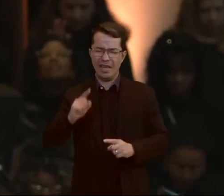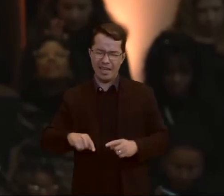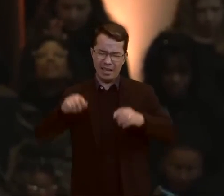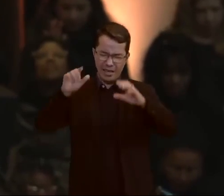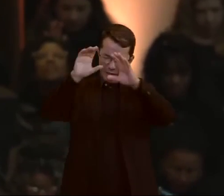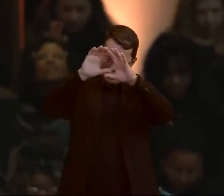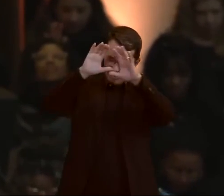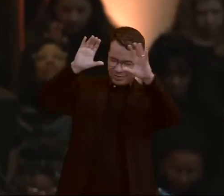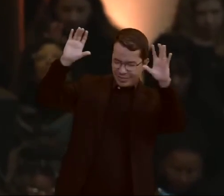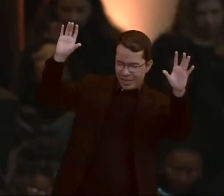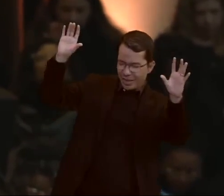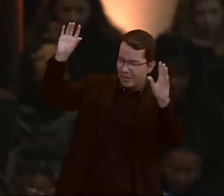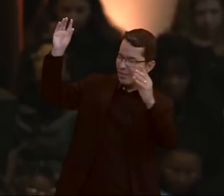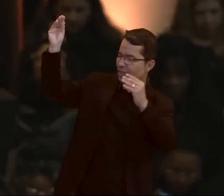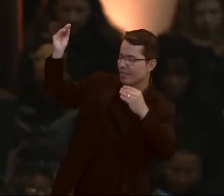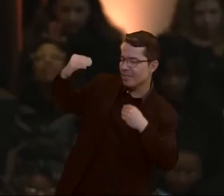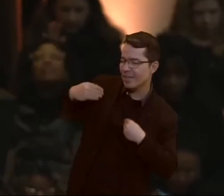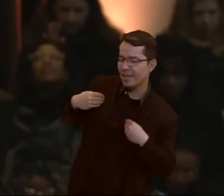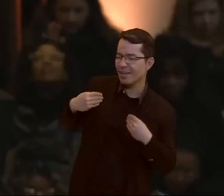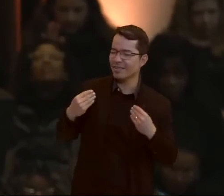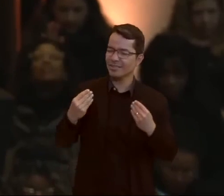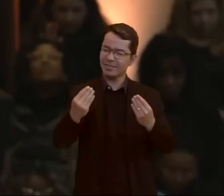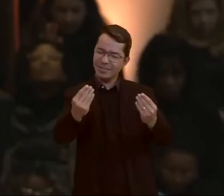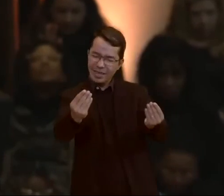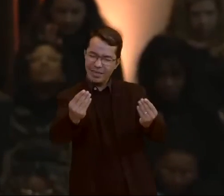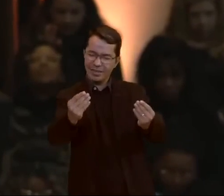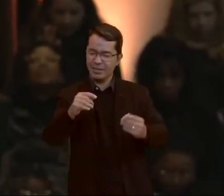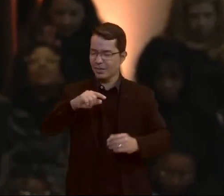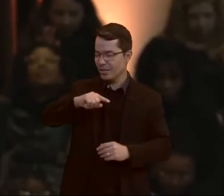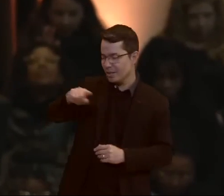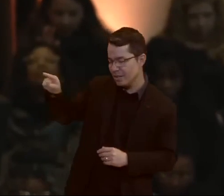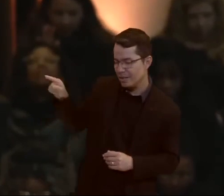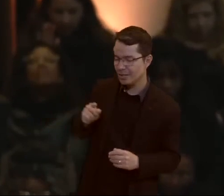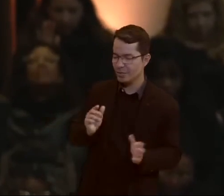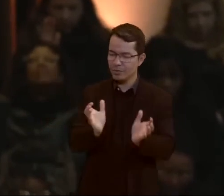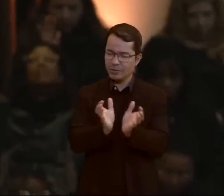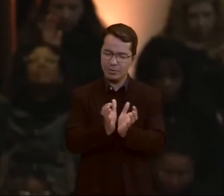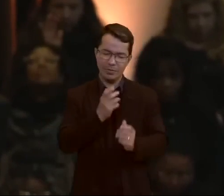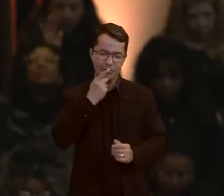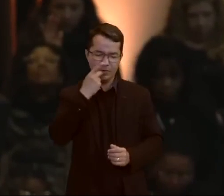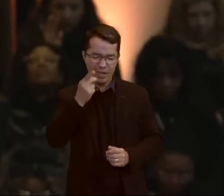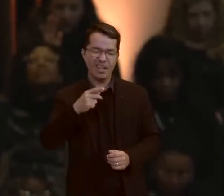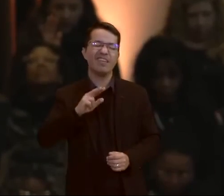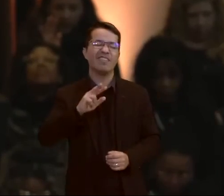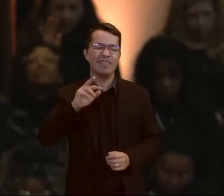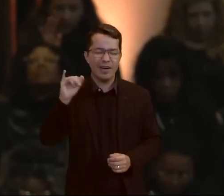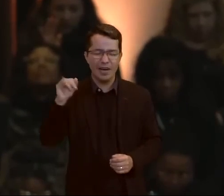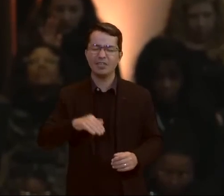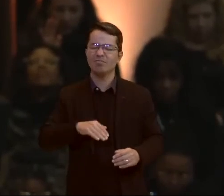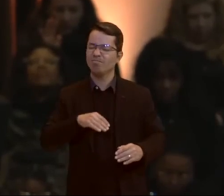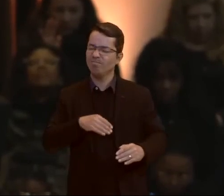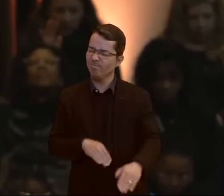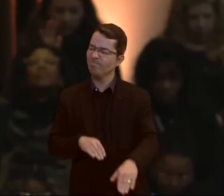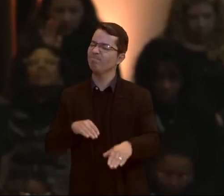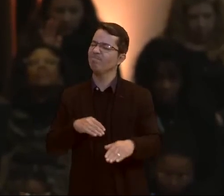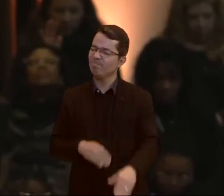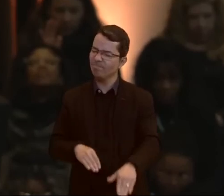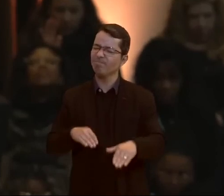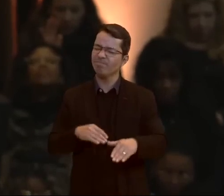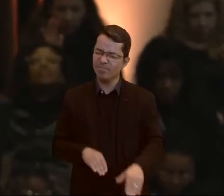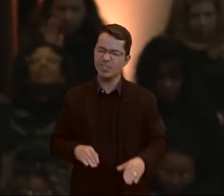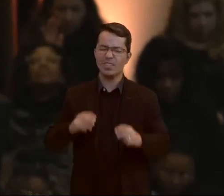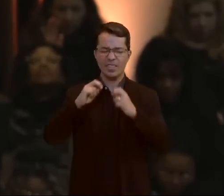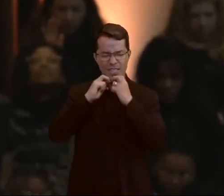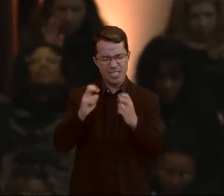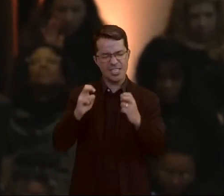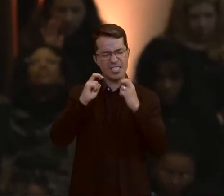que eles vão marchar, que eles vão gritar, que eles vão estar de frente para a muralha, sabendo